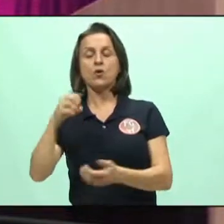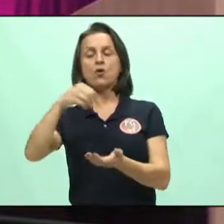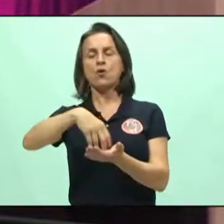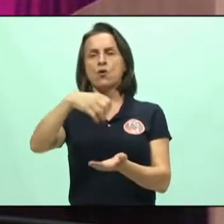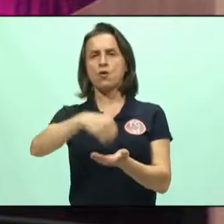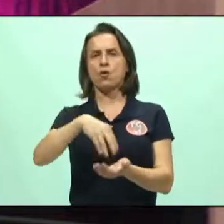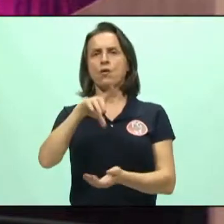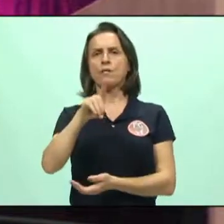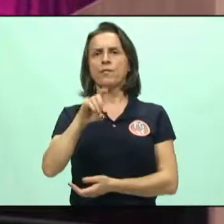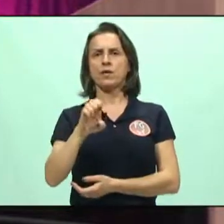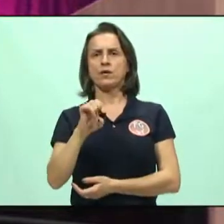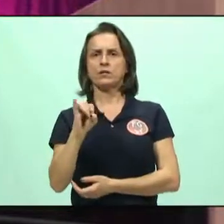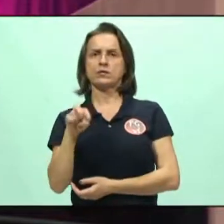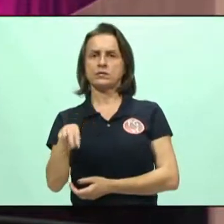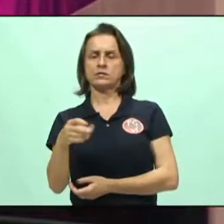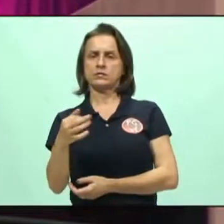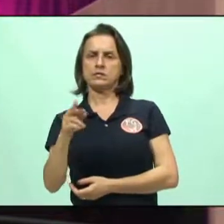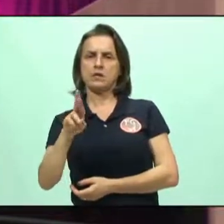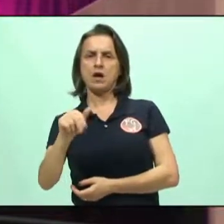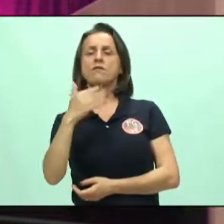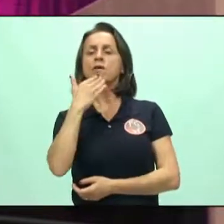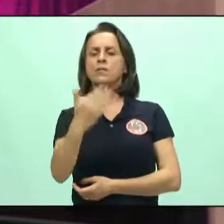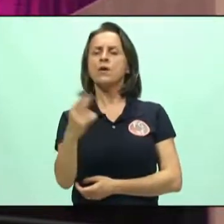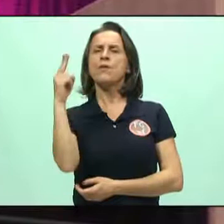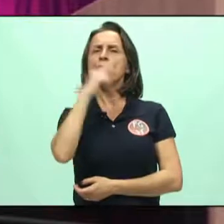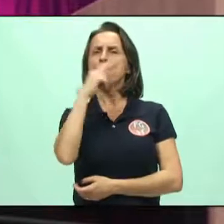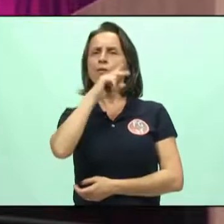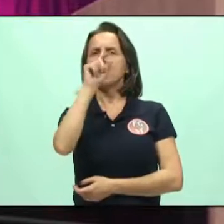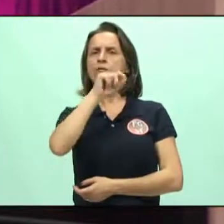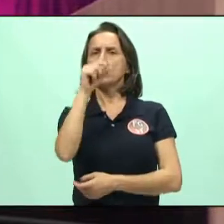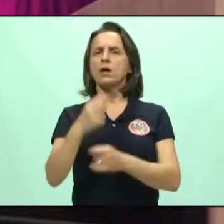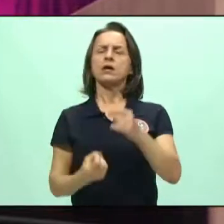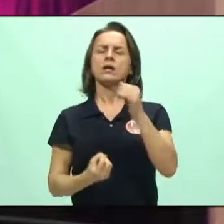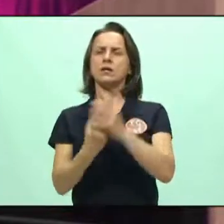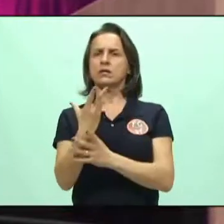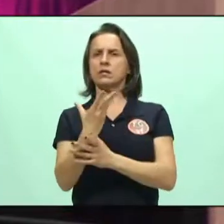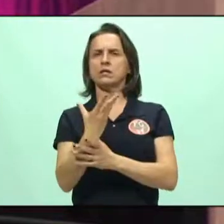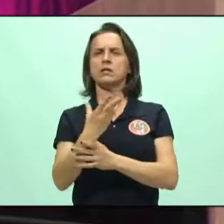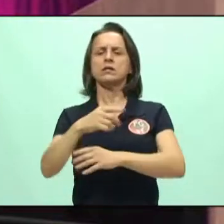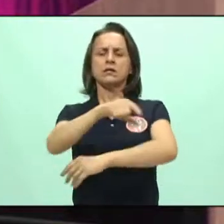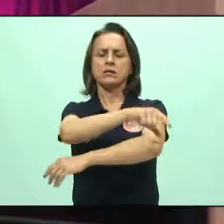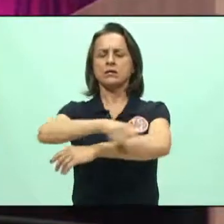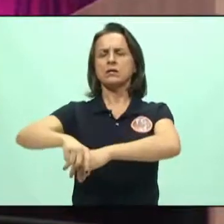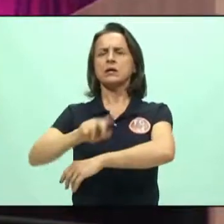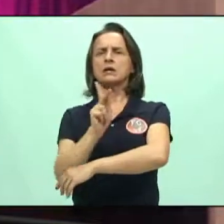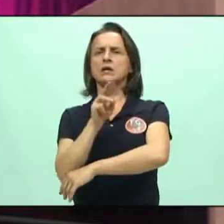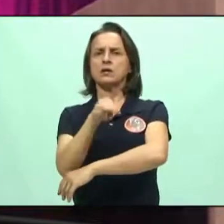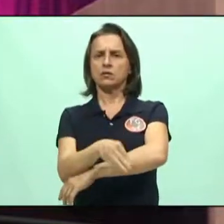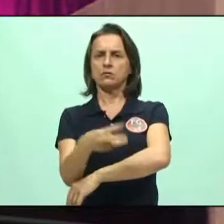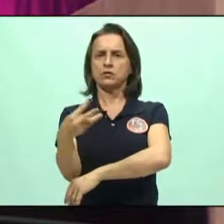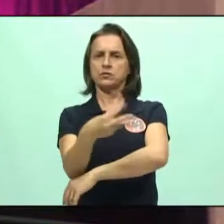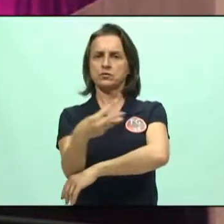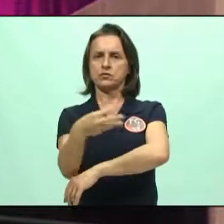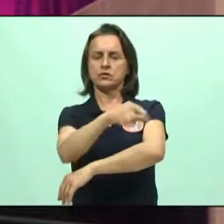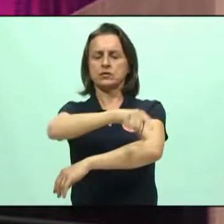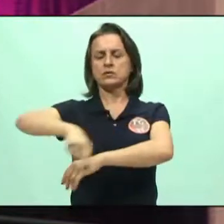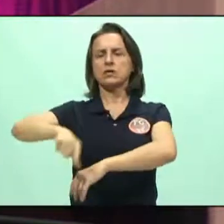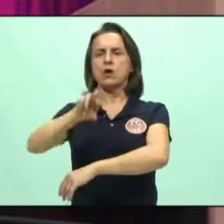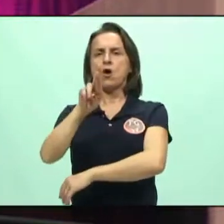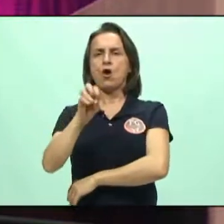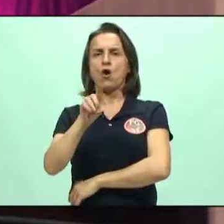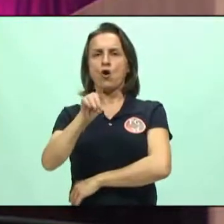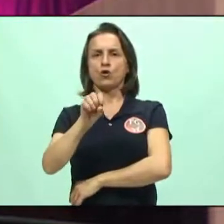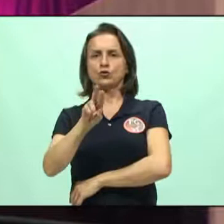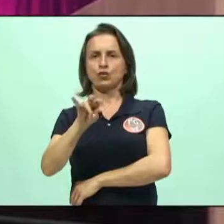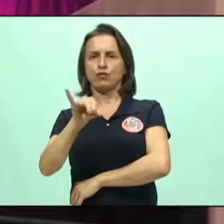solicitando com urgência a implantação das seguintes medidas no quilômetro 3 da rodovia Jorge Lacerda